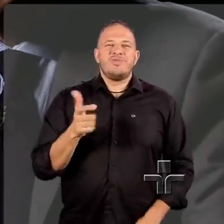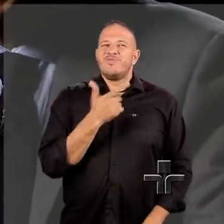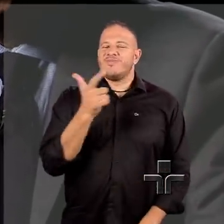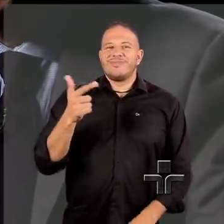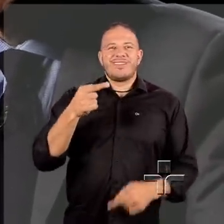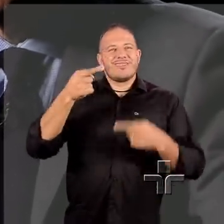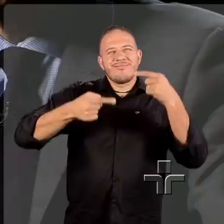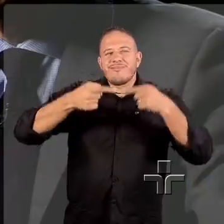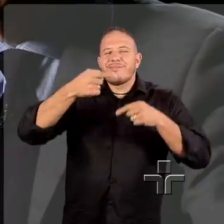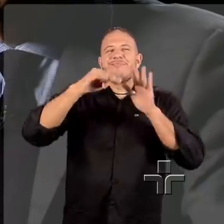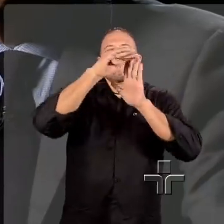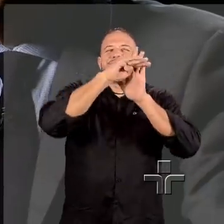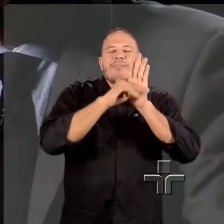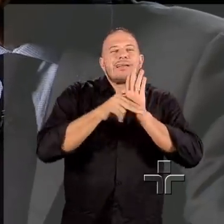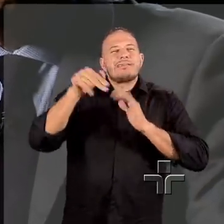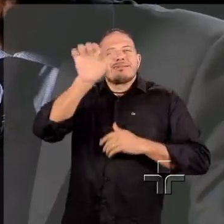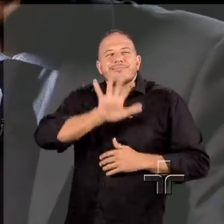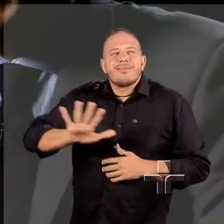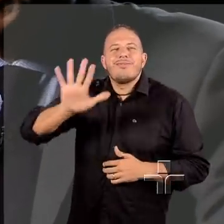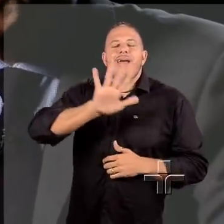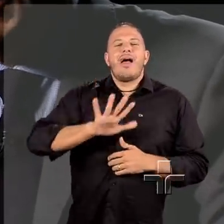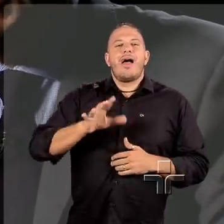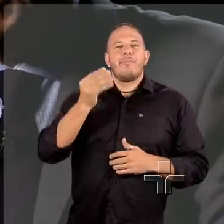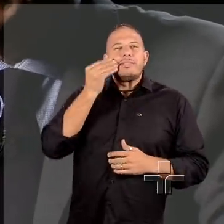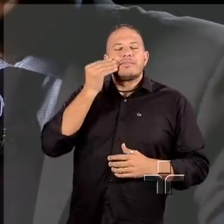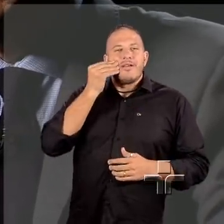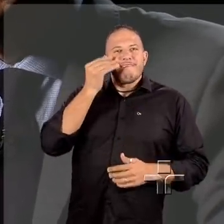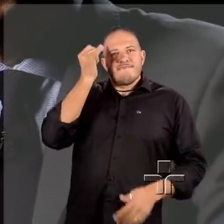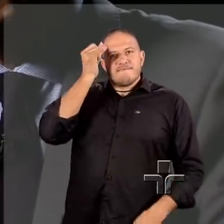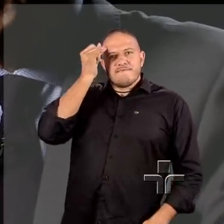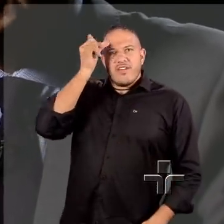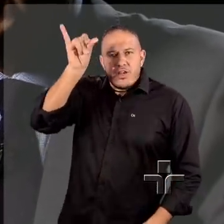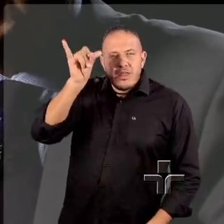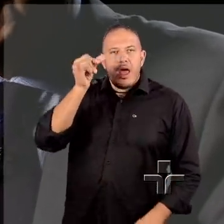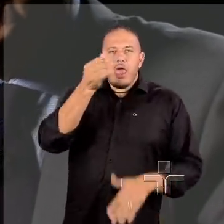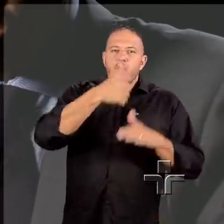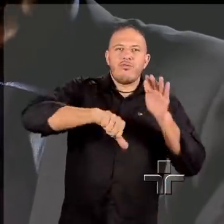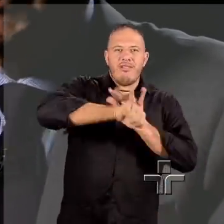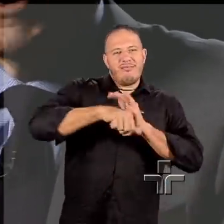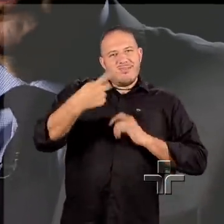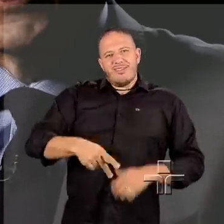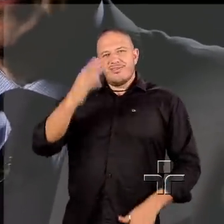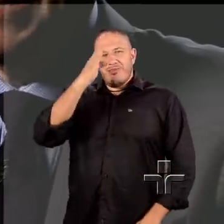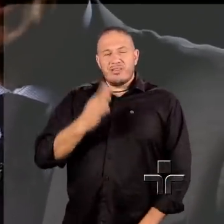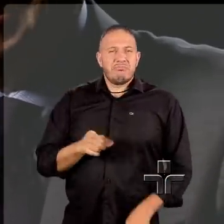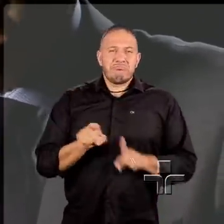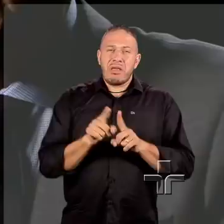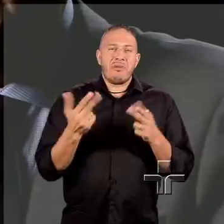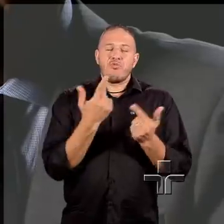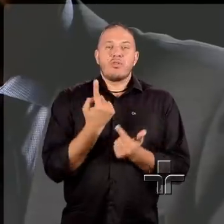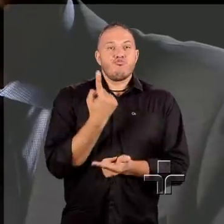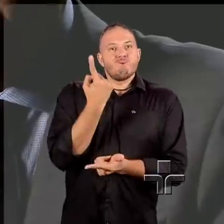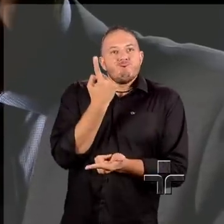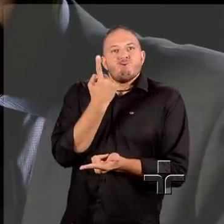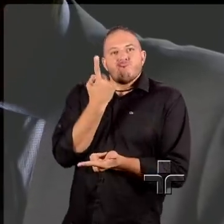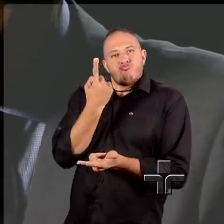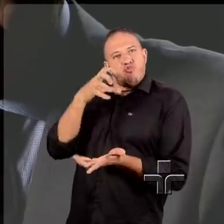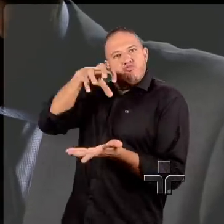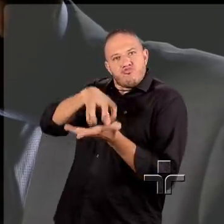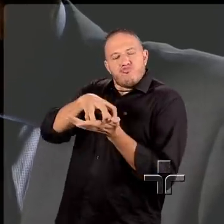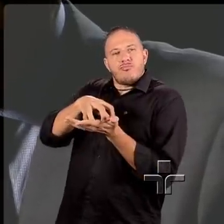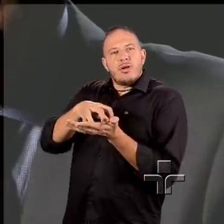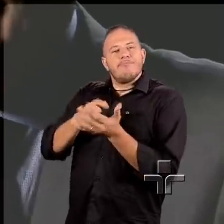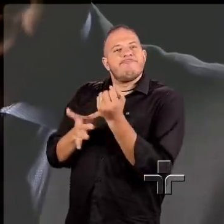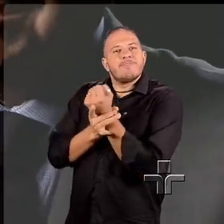política nacional para combater a criminalidade e a violência no nosso país. Como não há uma unidade nacional de segurança